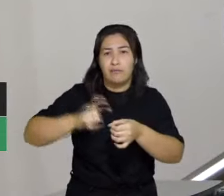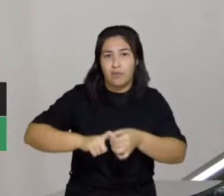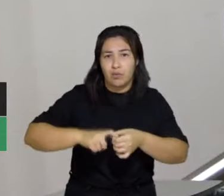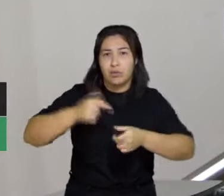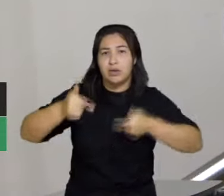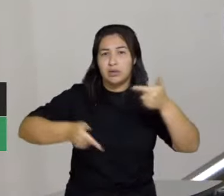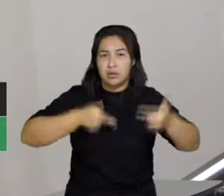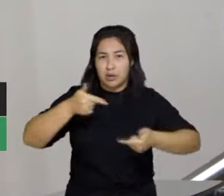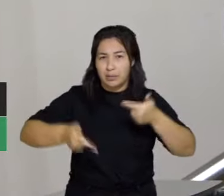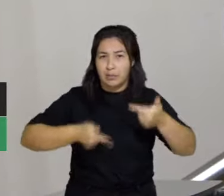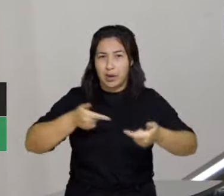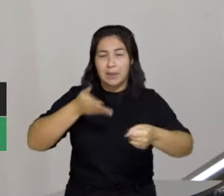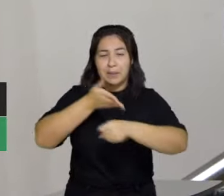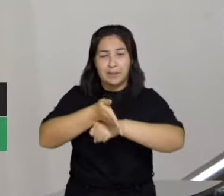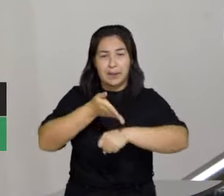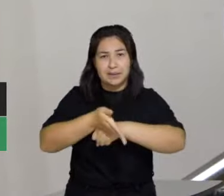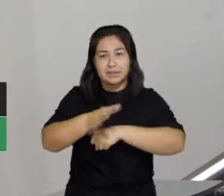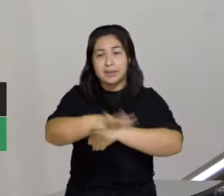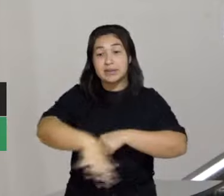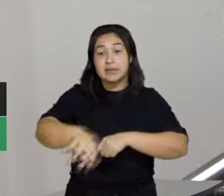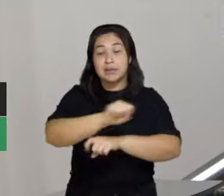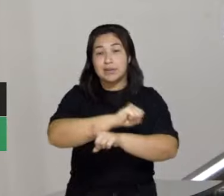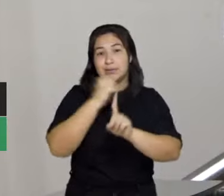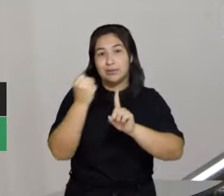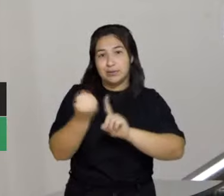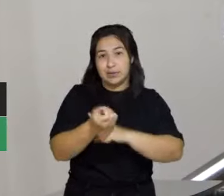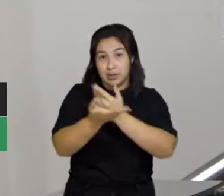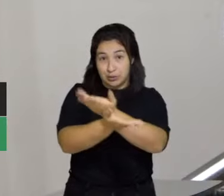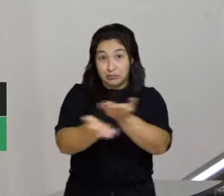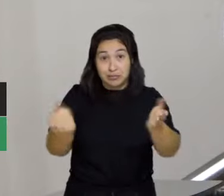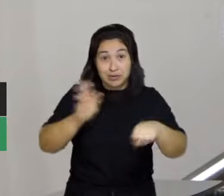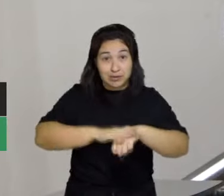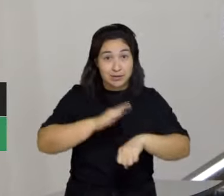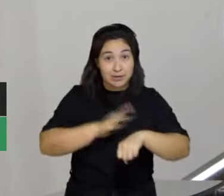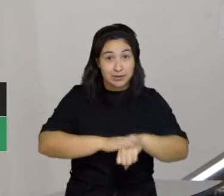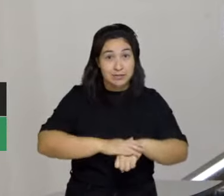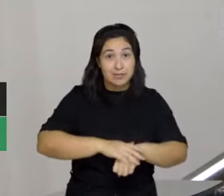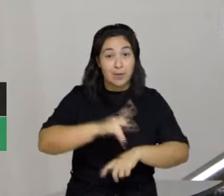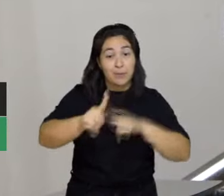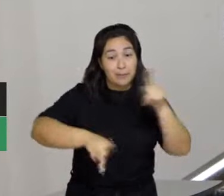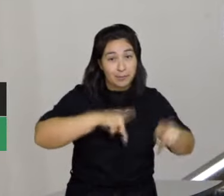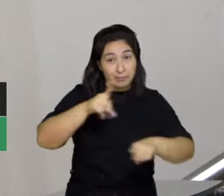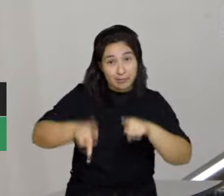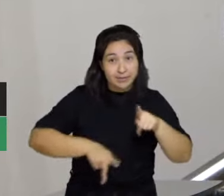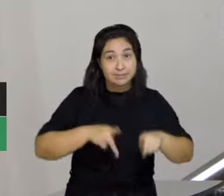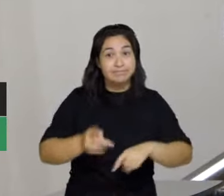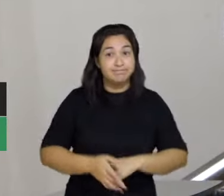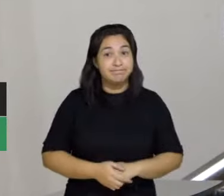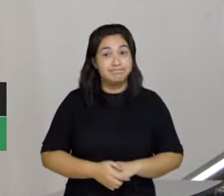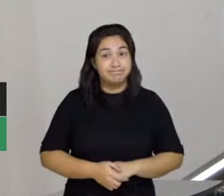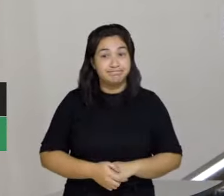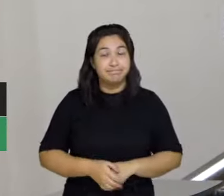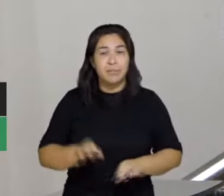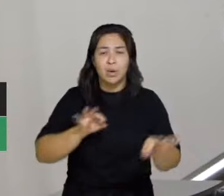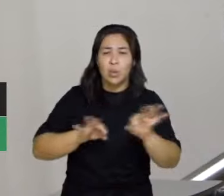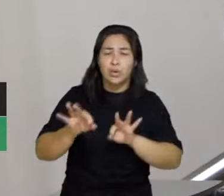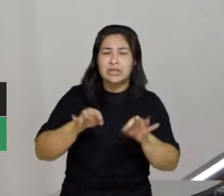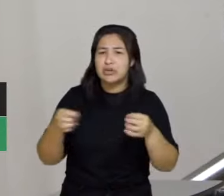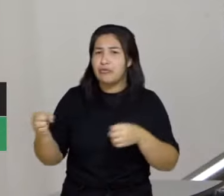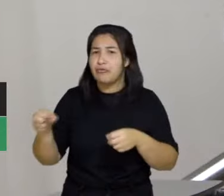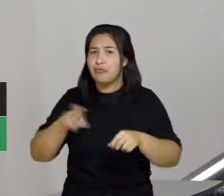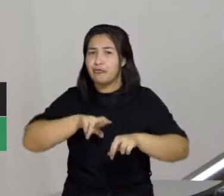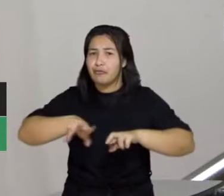a participação ampla da sociedade que nos assiste neste momento. Nós estamos organizando uma série de reuniões